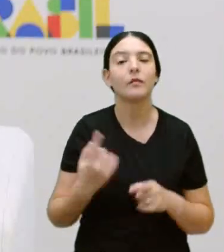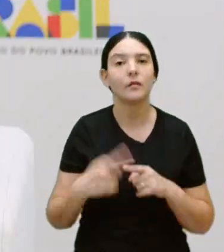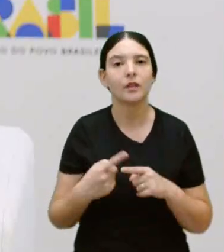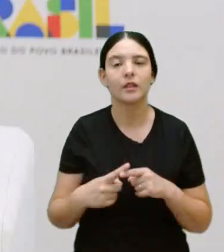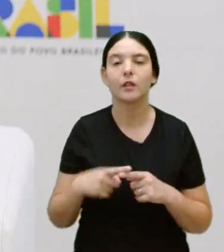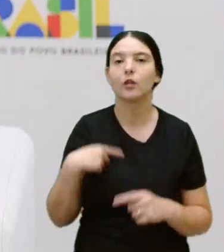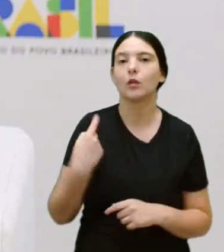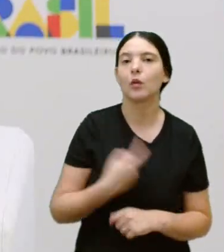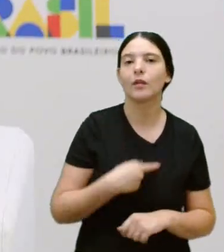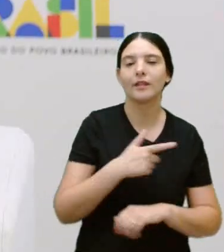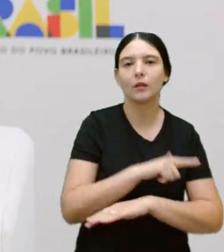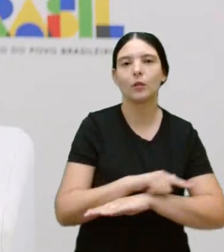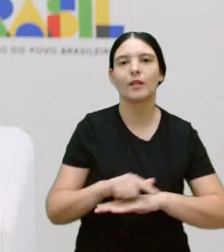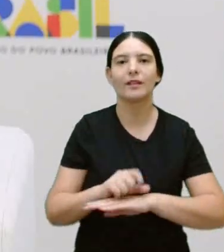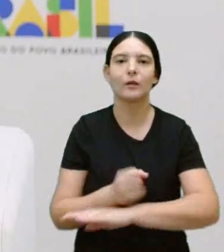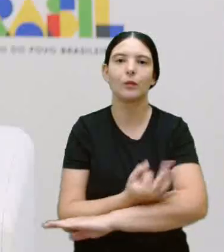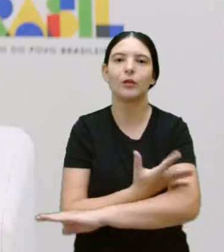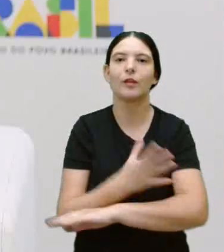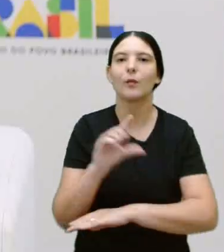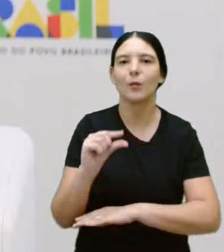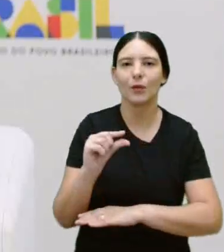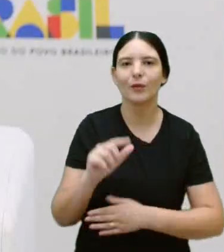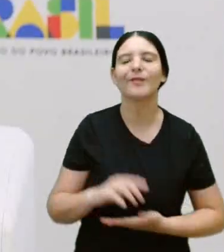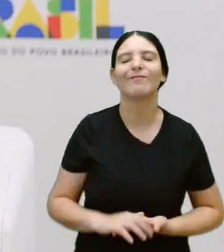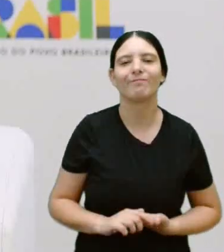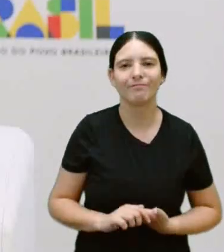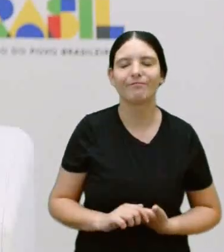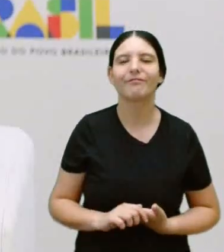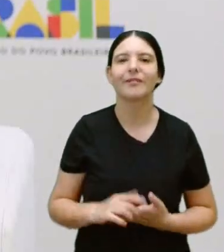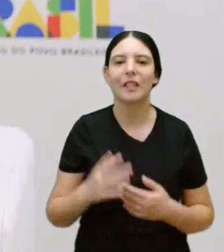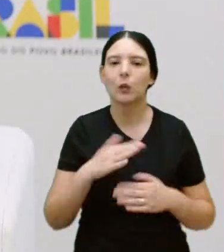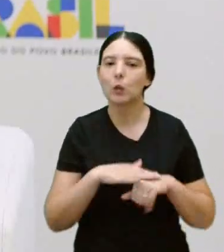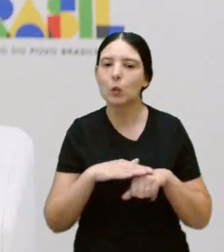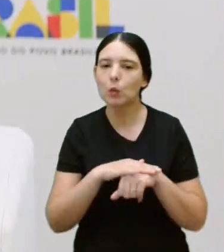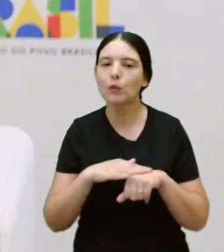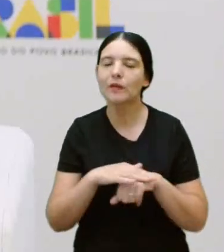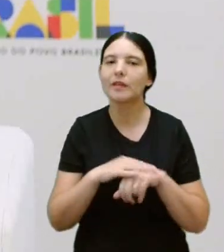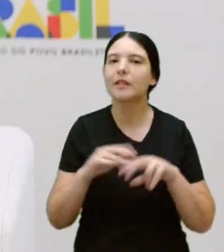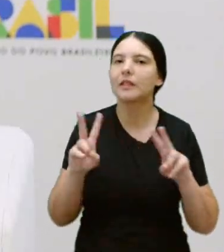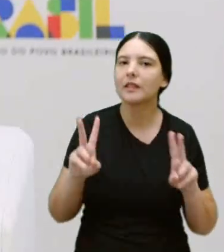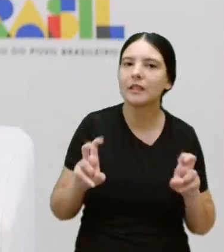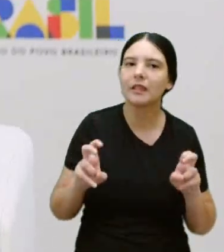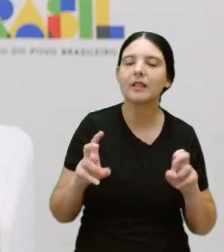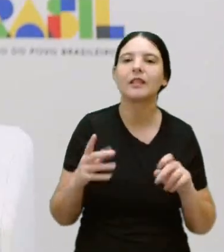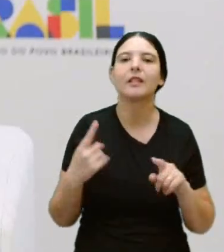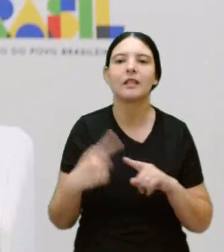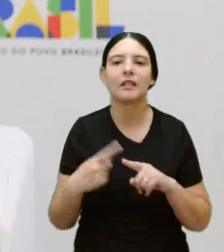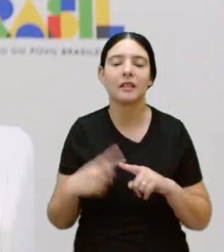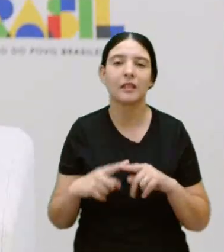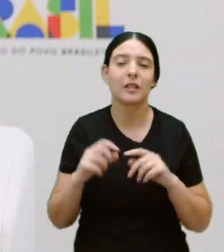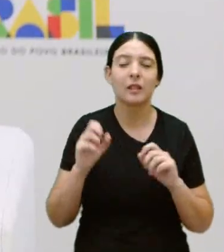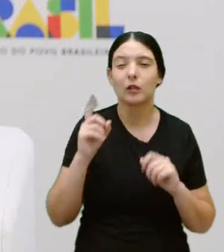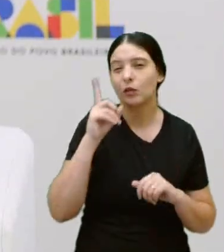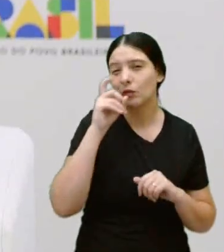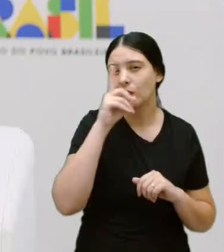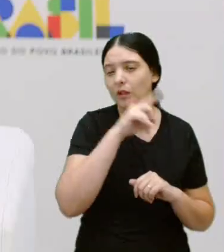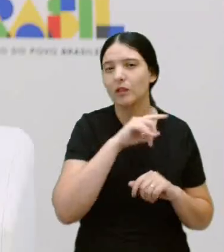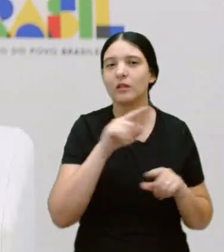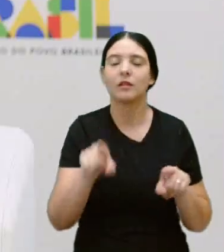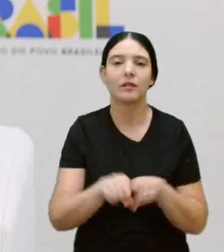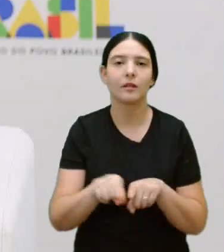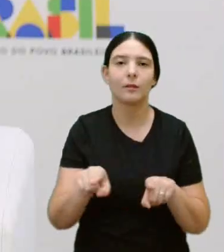educação emocional nesse sentido, de conversar sobre isso, de colocar questões que podem ser difíceis. E lá tem um para-raio, que